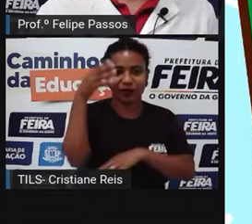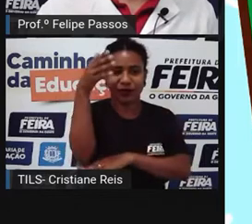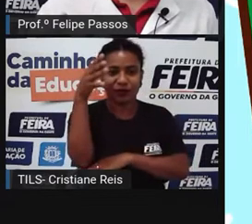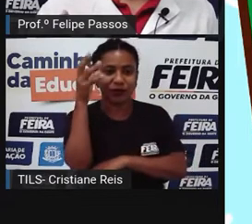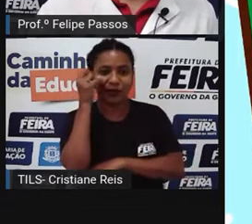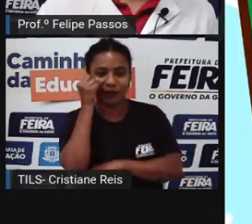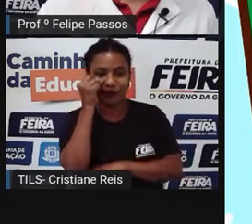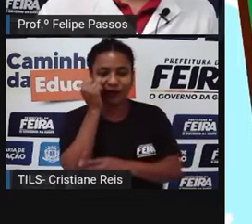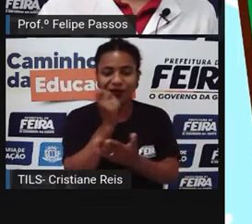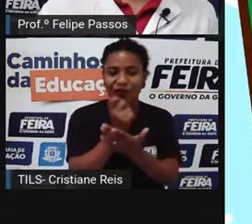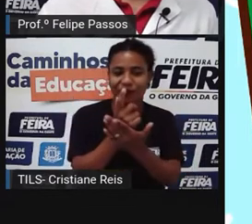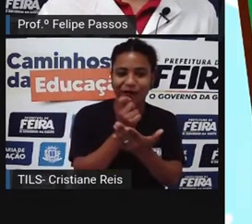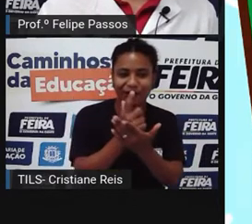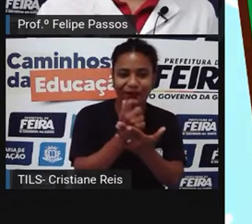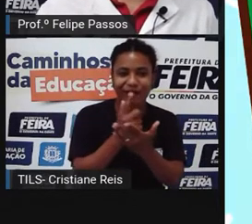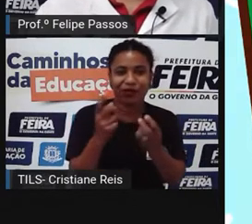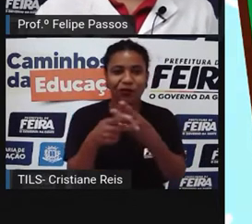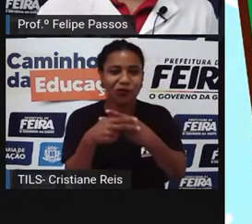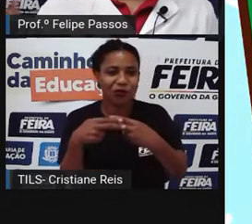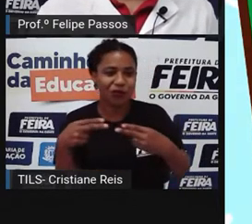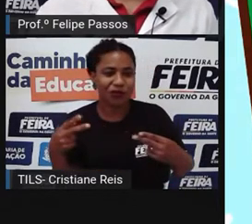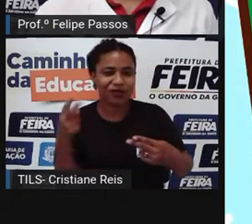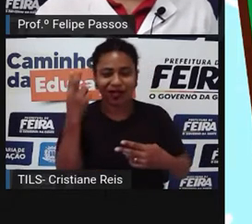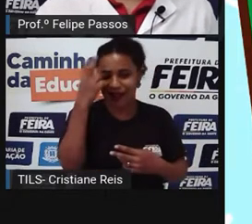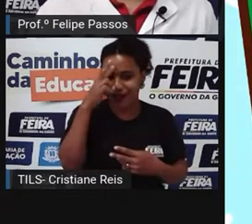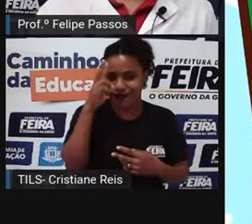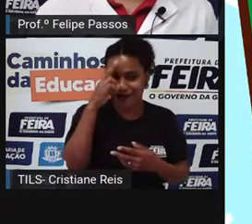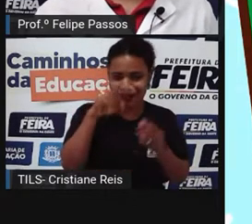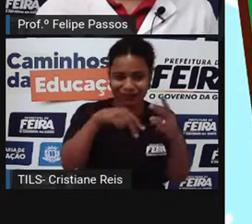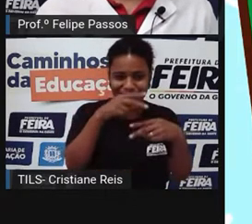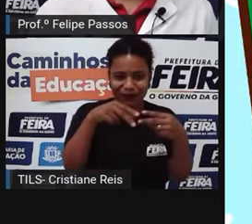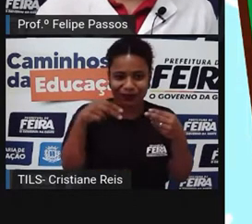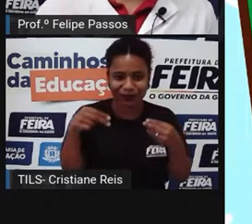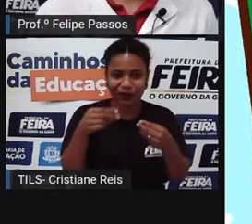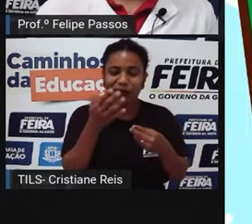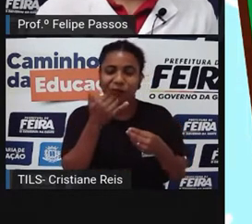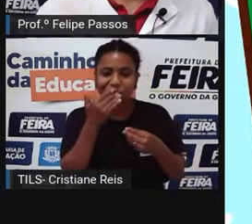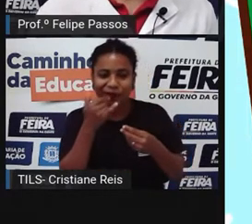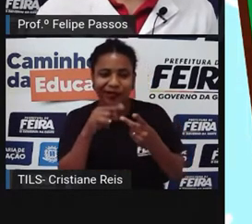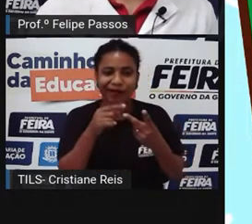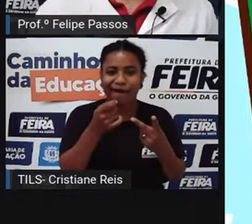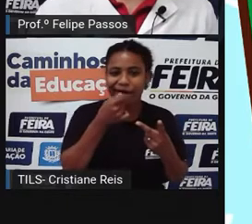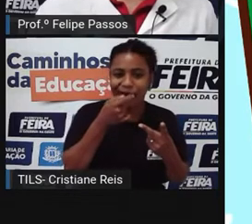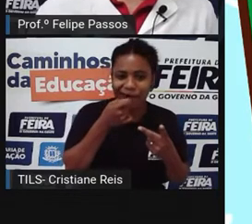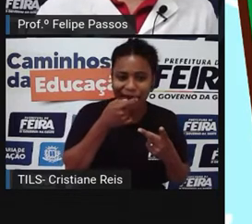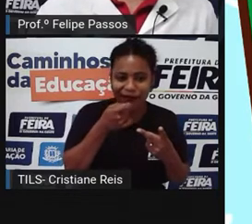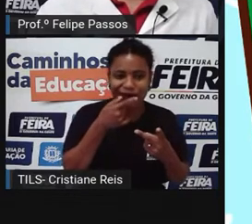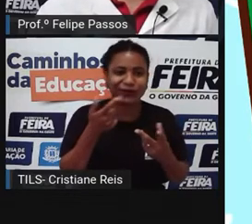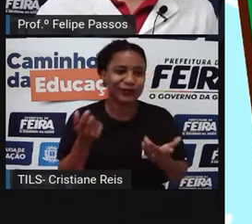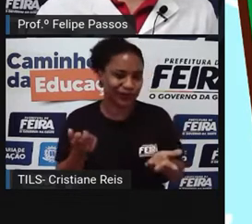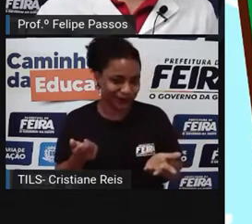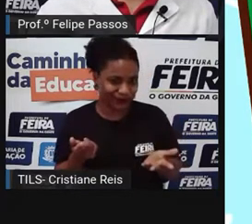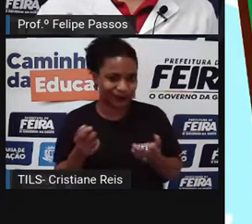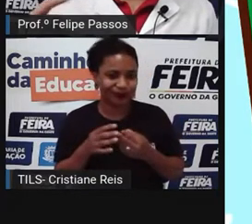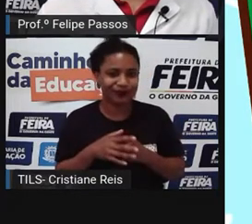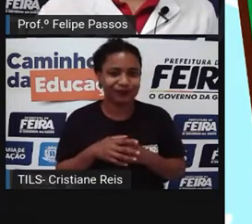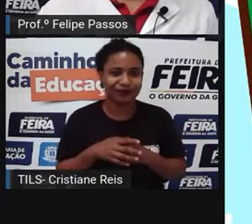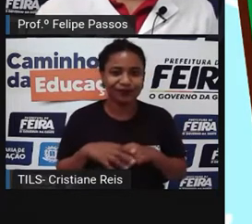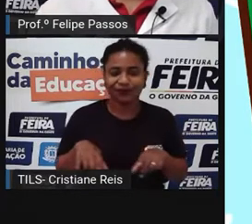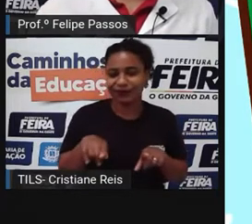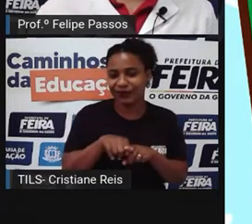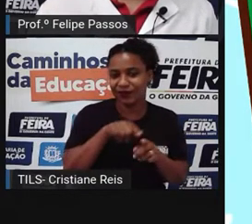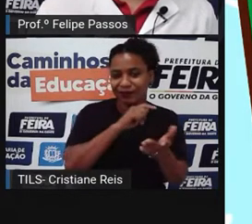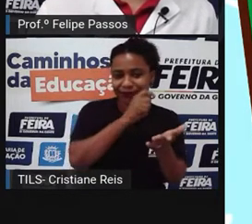comprar itens de lembrancinha ou itens de sobrevivência, como comida, remédio, né? Ele vai pagar